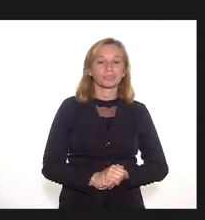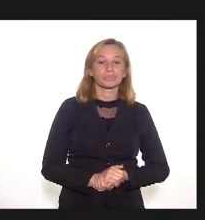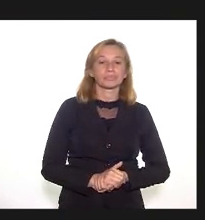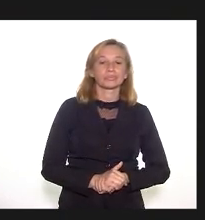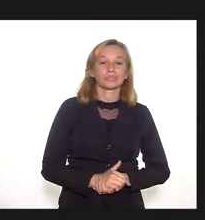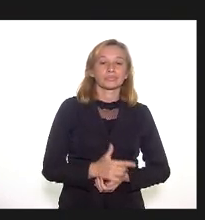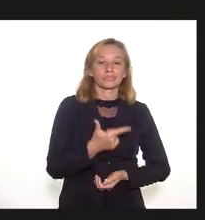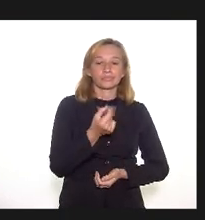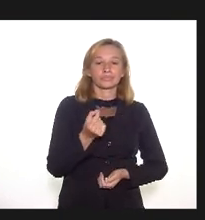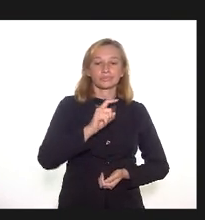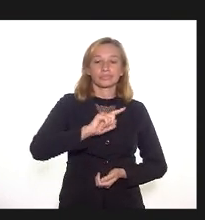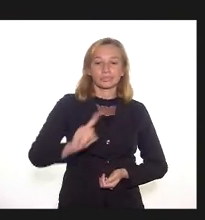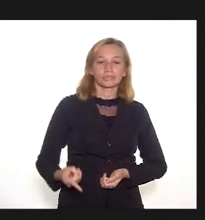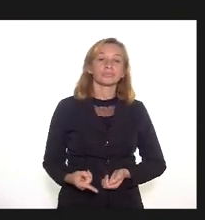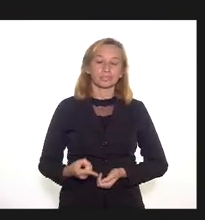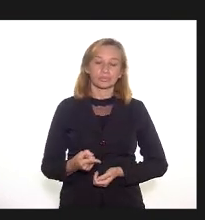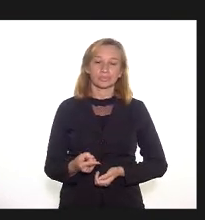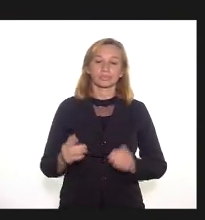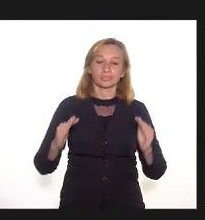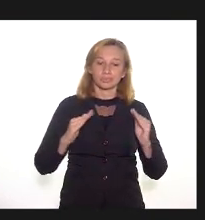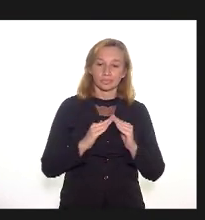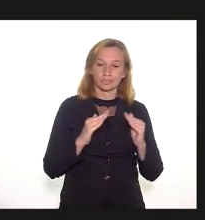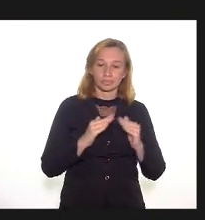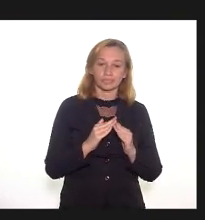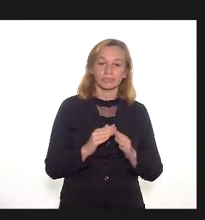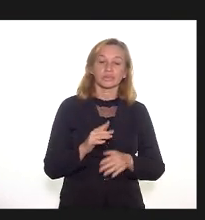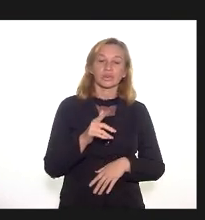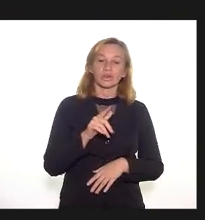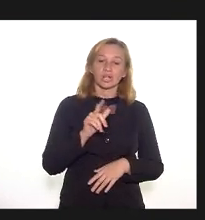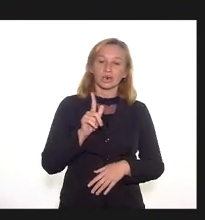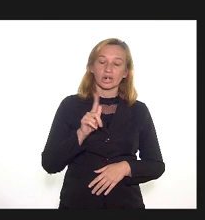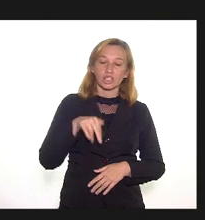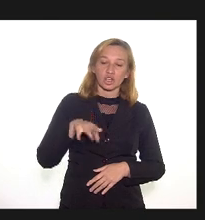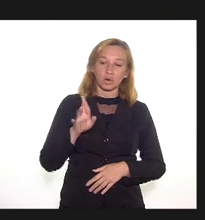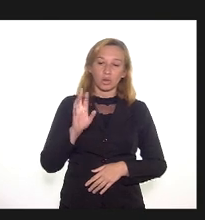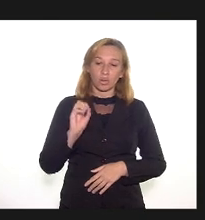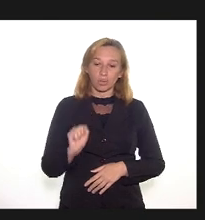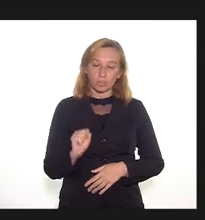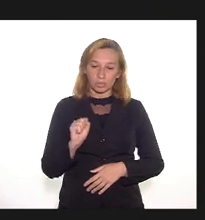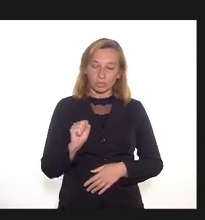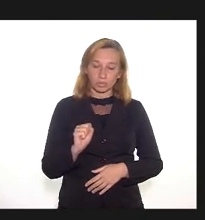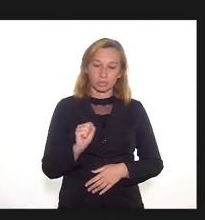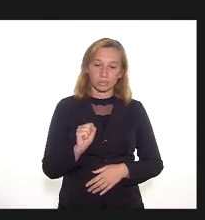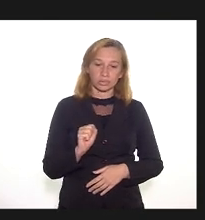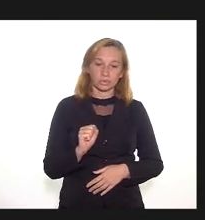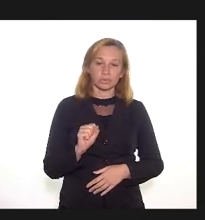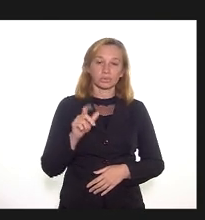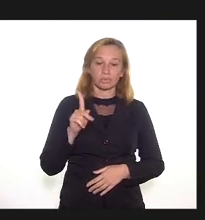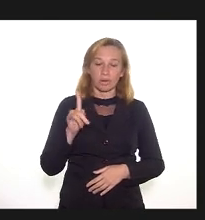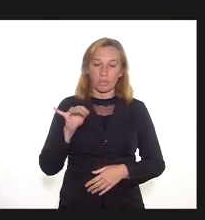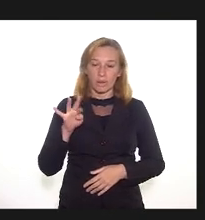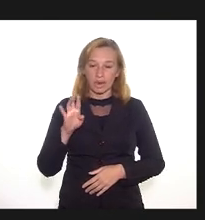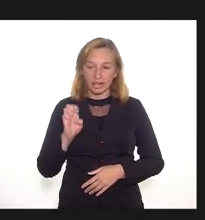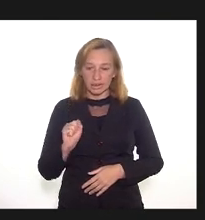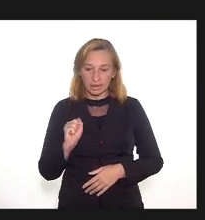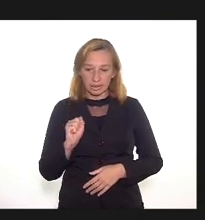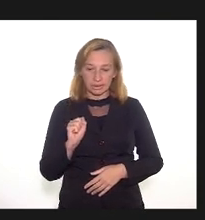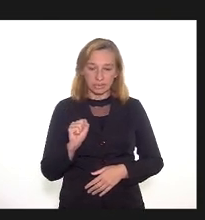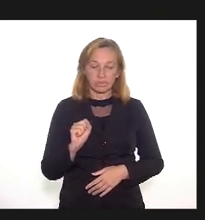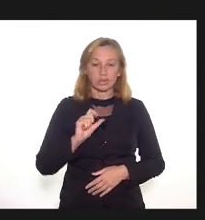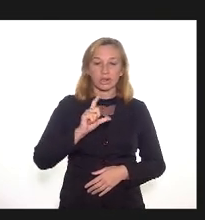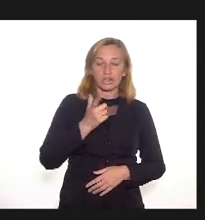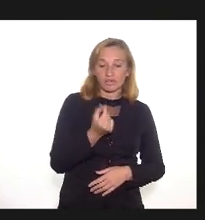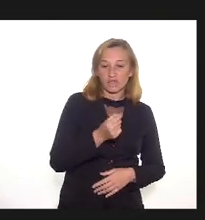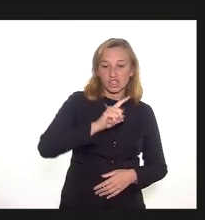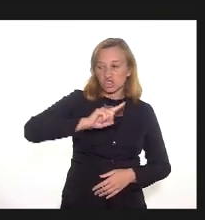mil habitantes deputada o quilombo do palmares chegou a ter 20 mil habitantes e